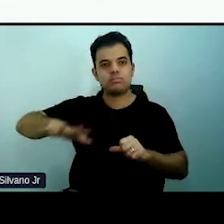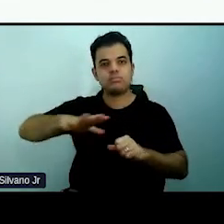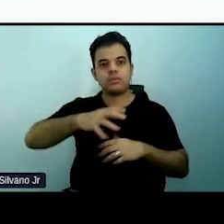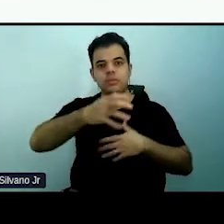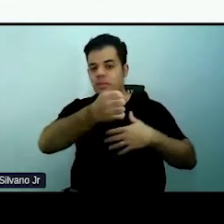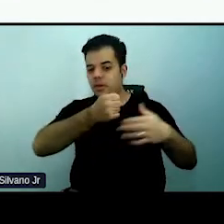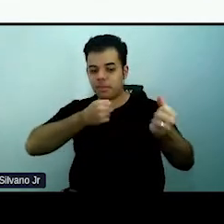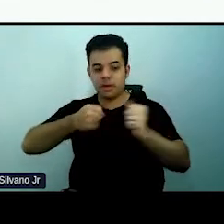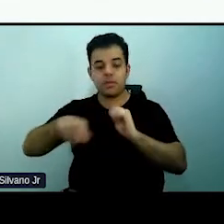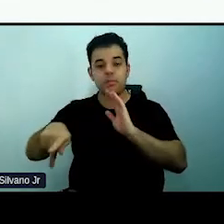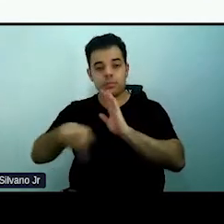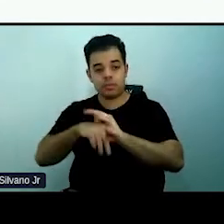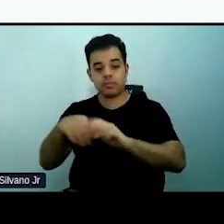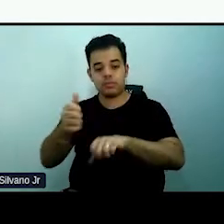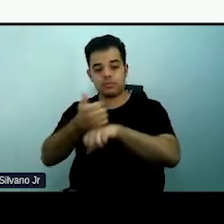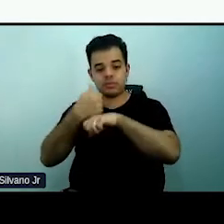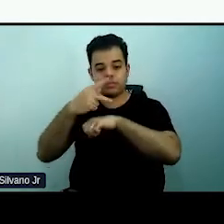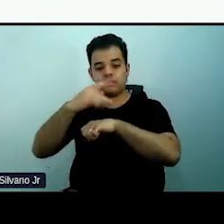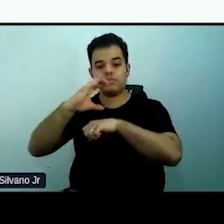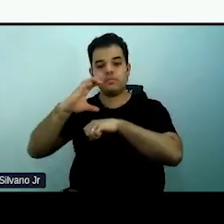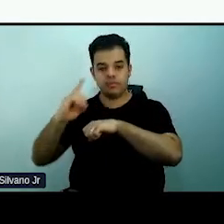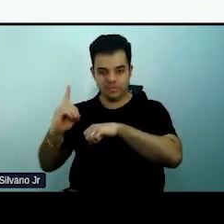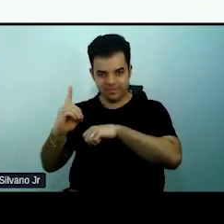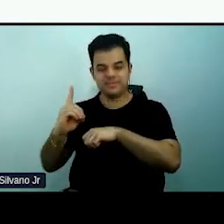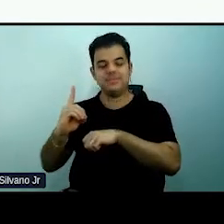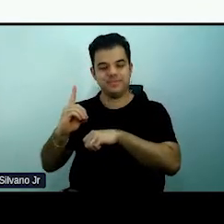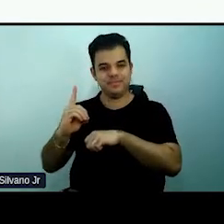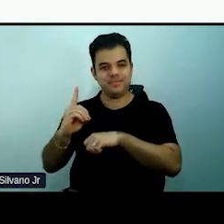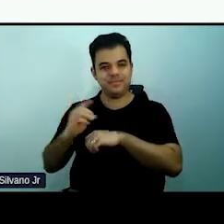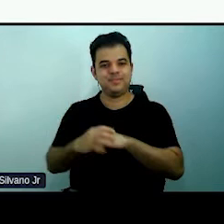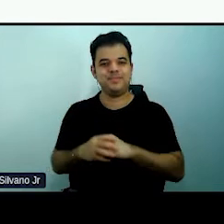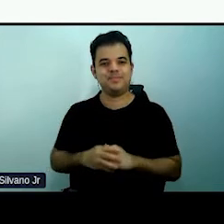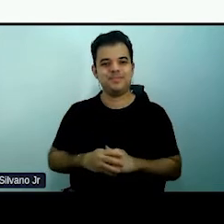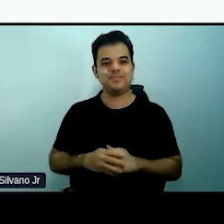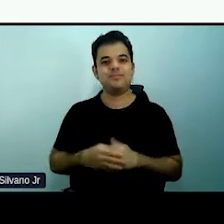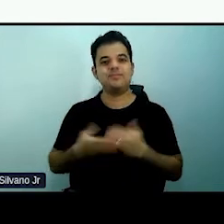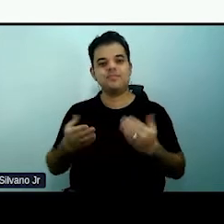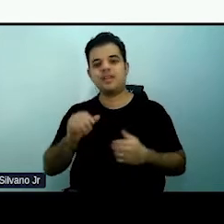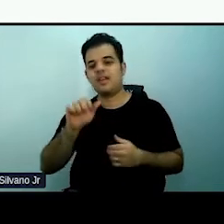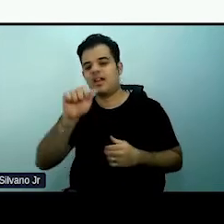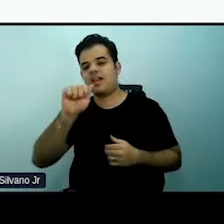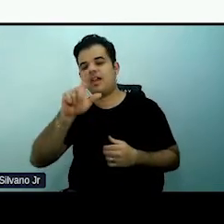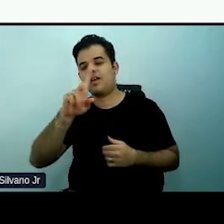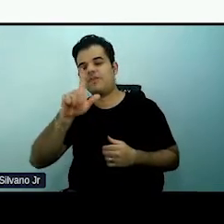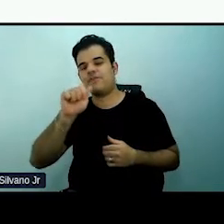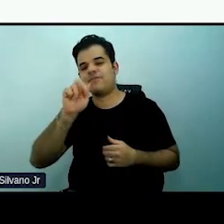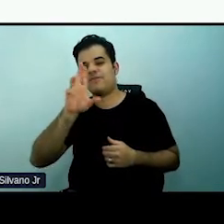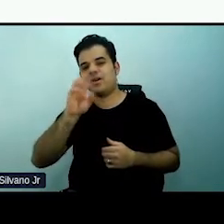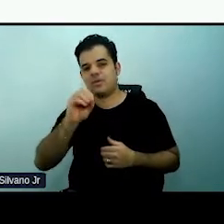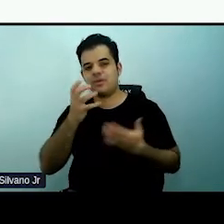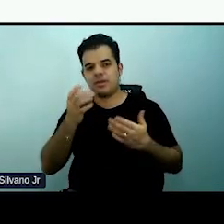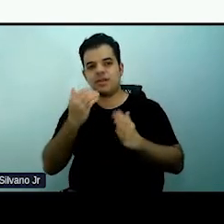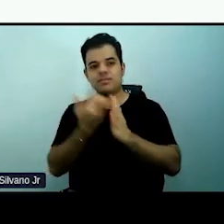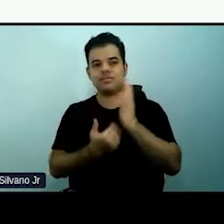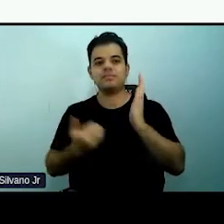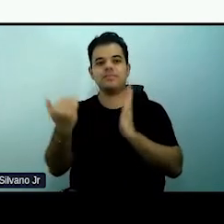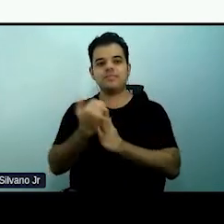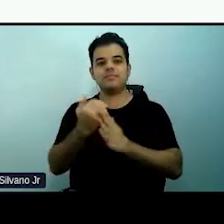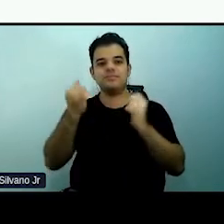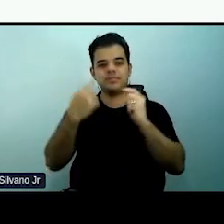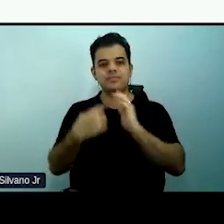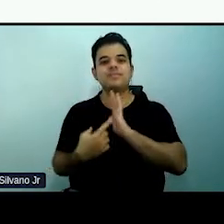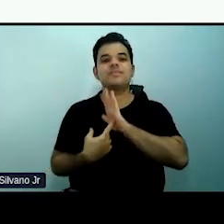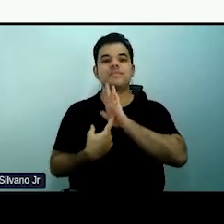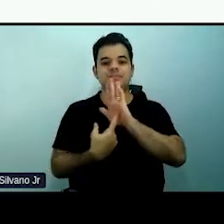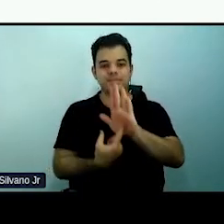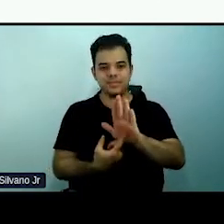de um profissional PCD. Tá bom? Aí, Álvaro, quiser acrescentar? Bom, vamos se apresentar